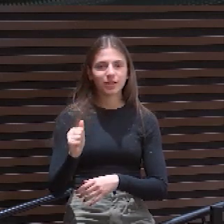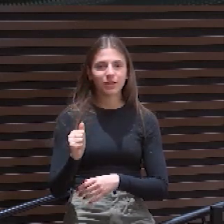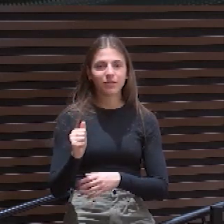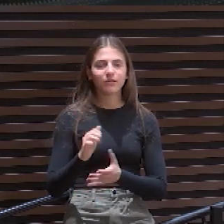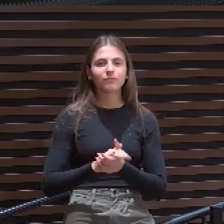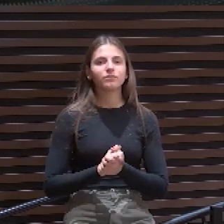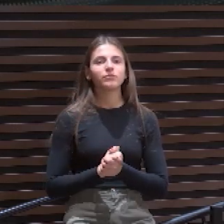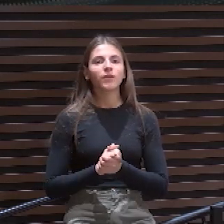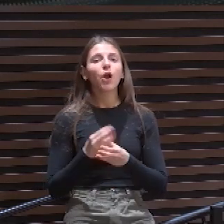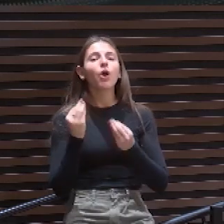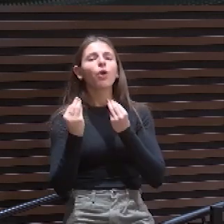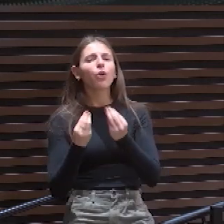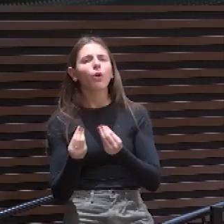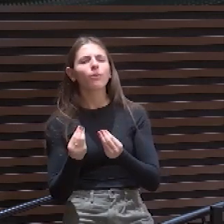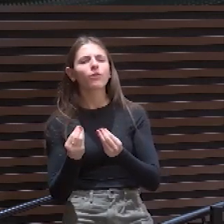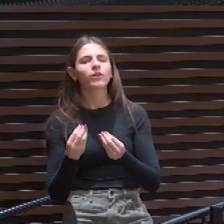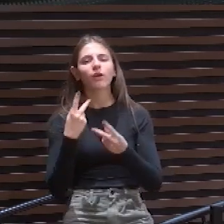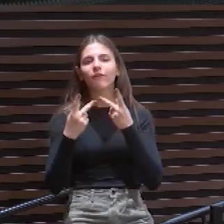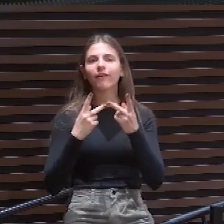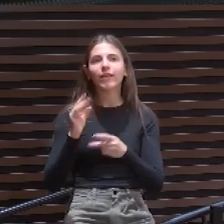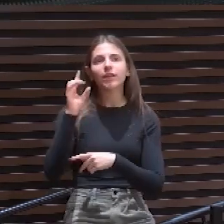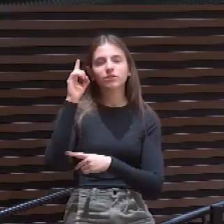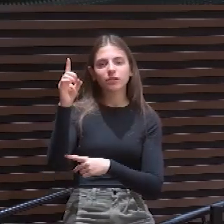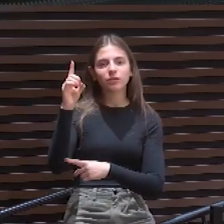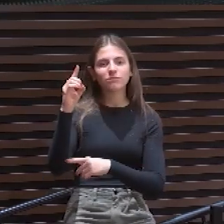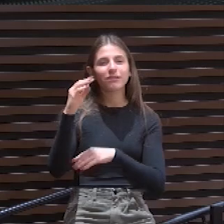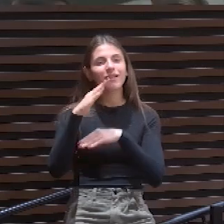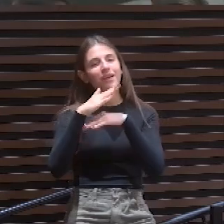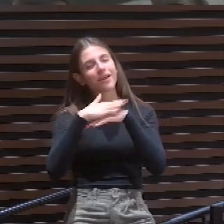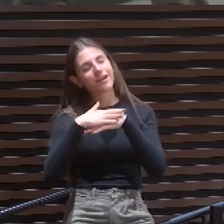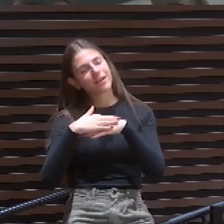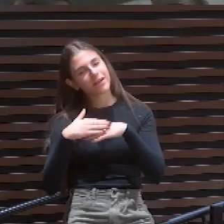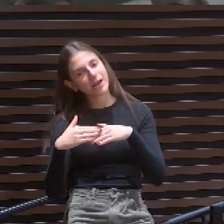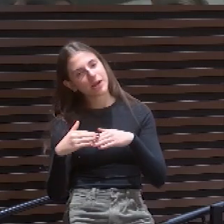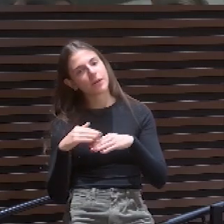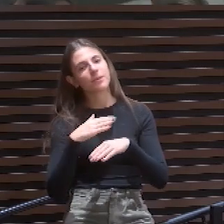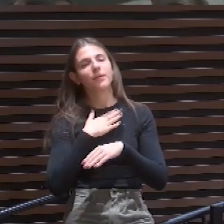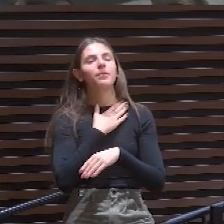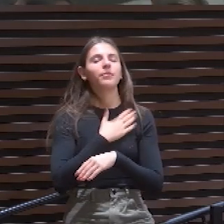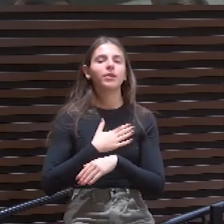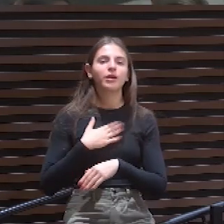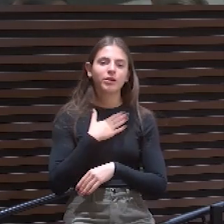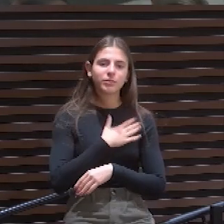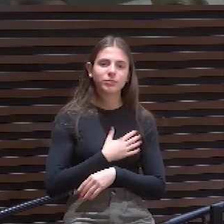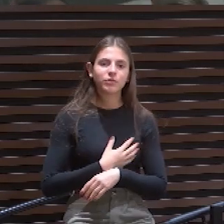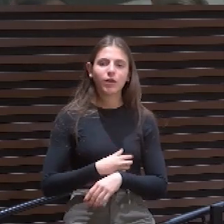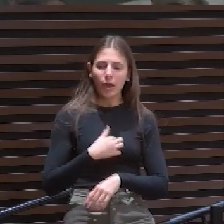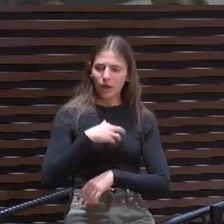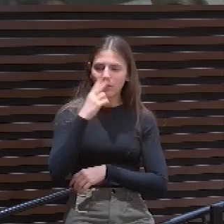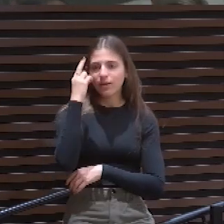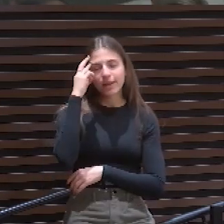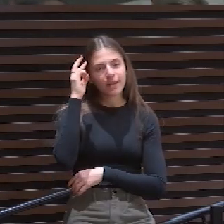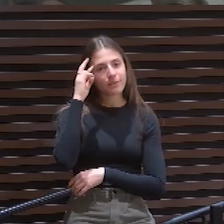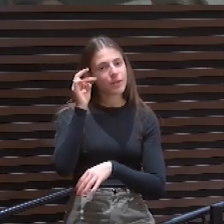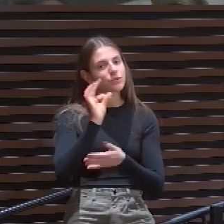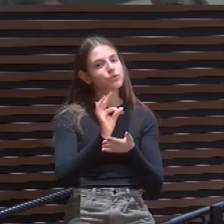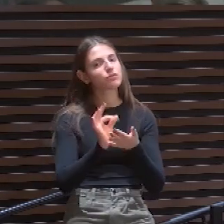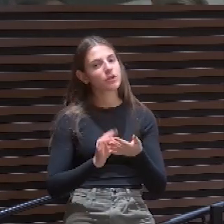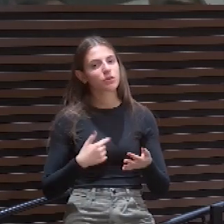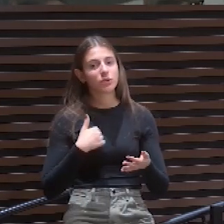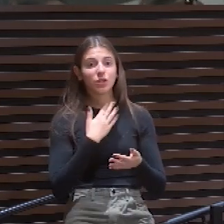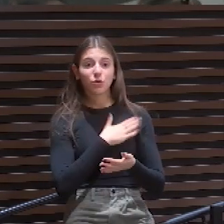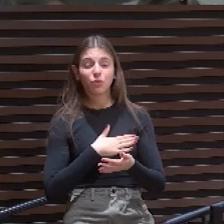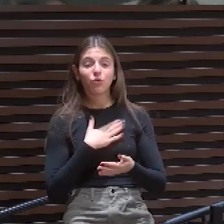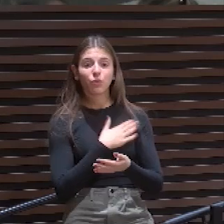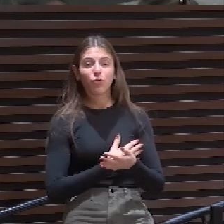do Senhor? Me vem aqui uma passagem que eu gosto muito, no Evangelho